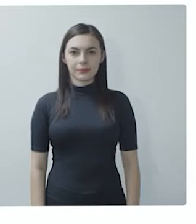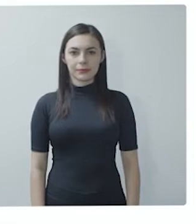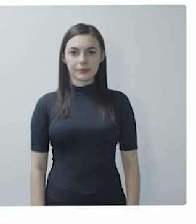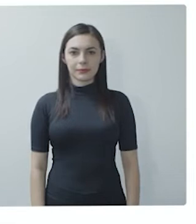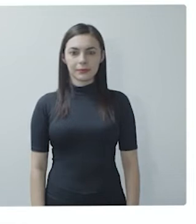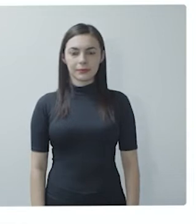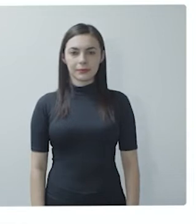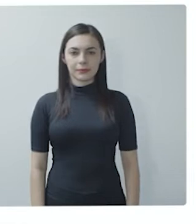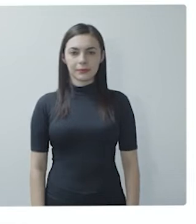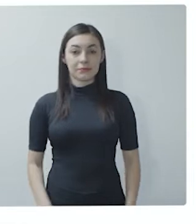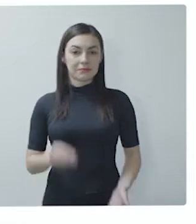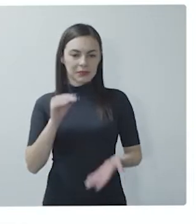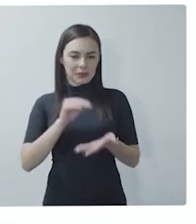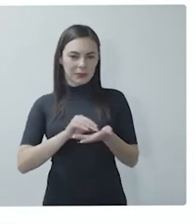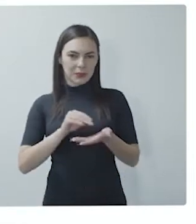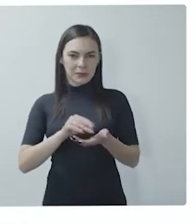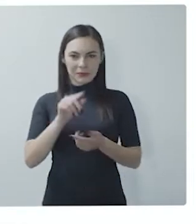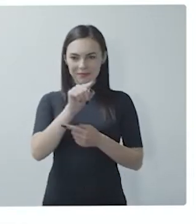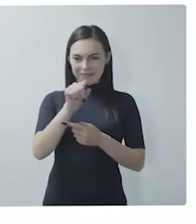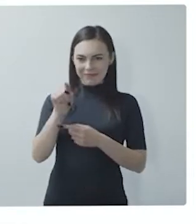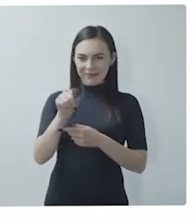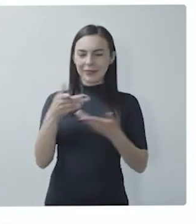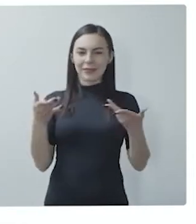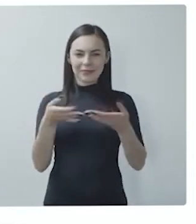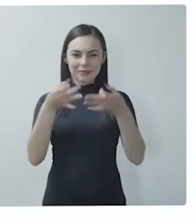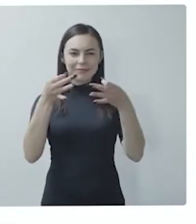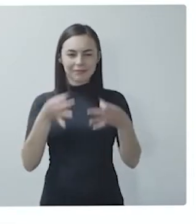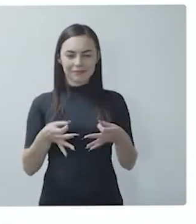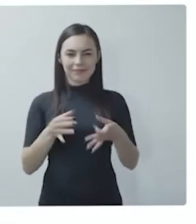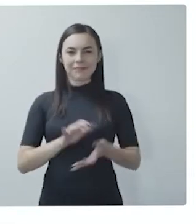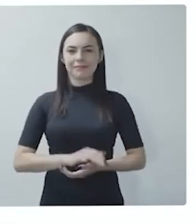Faltou a do meio, né? Agora deu certo.